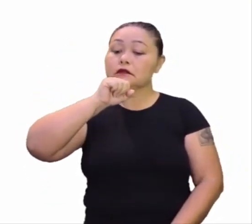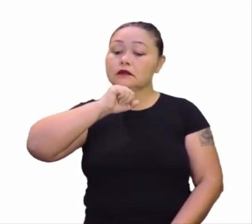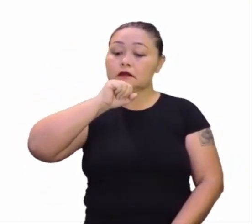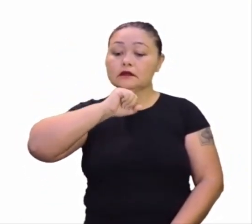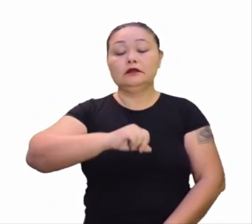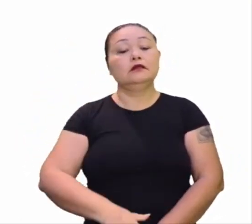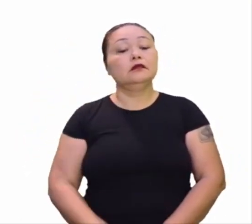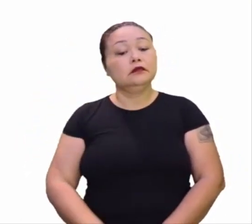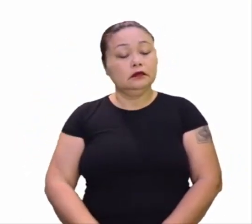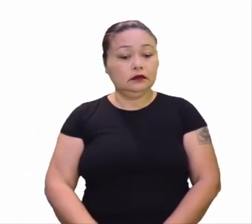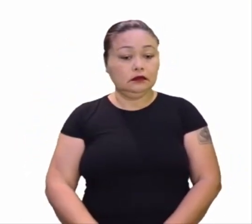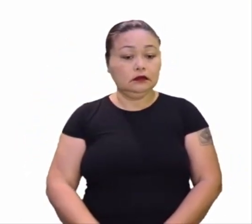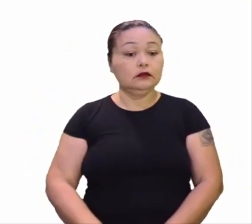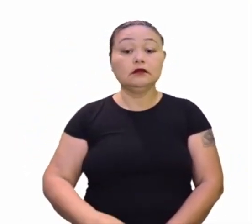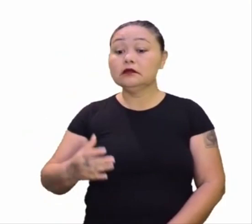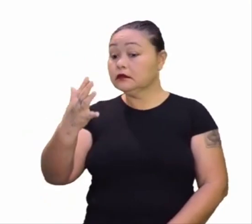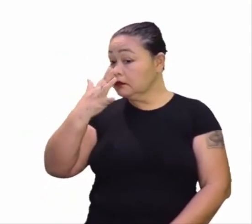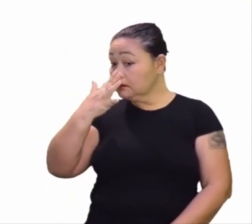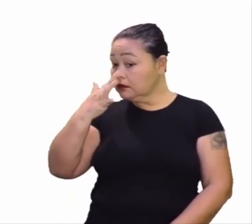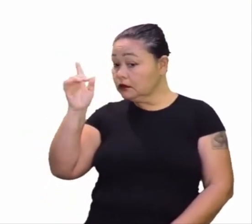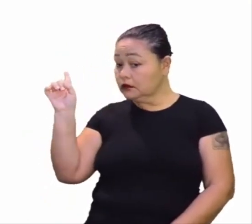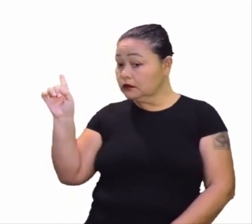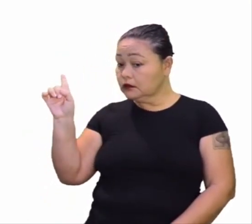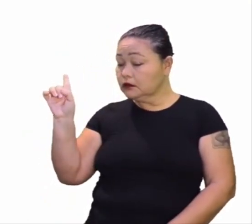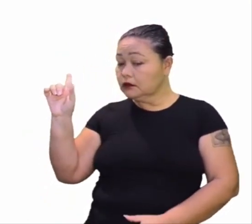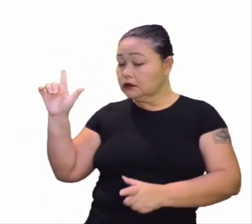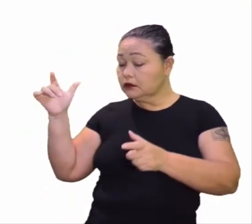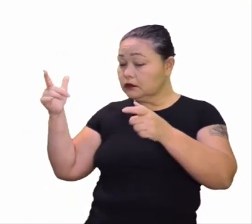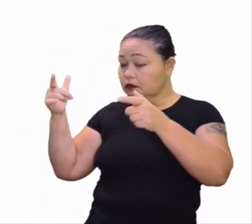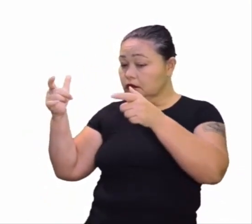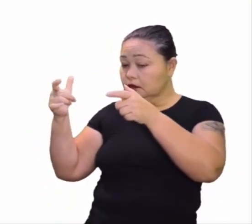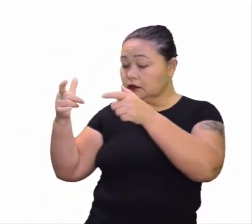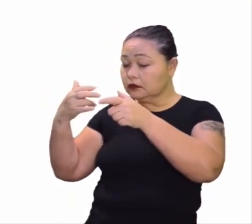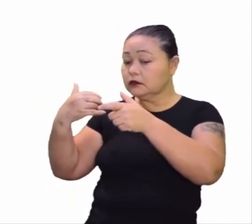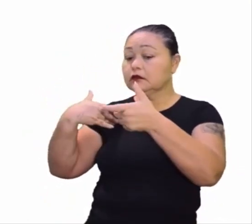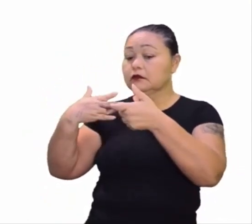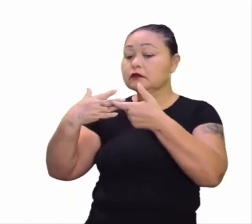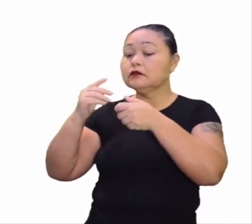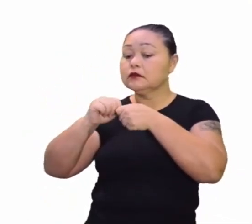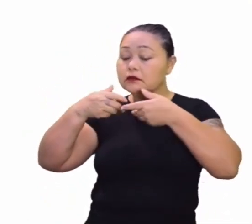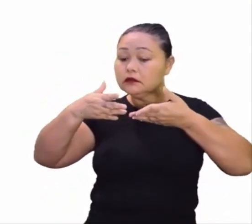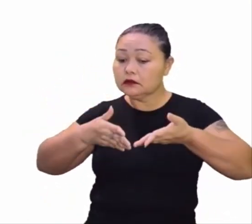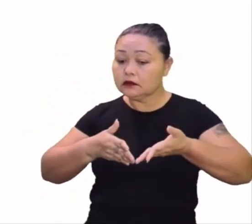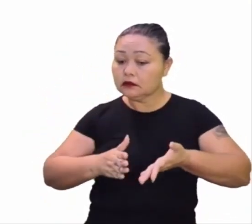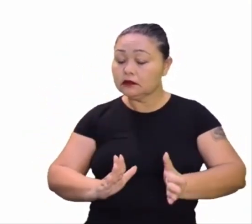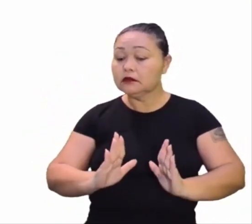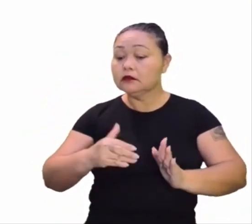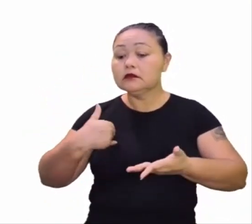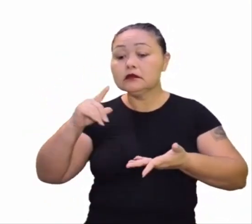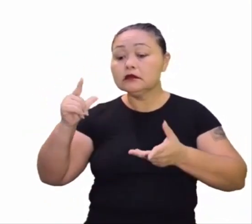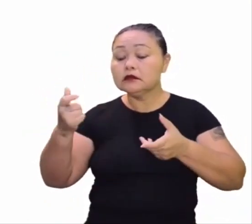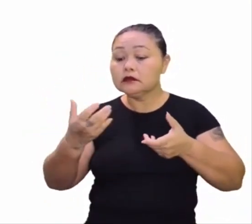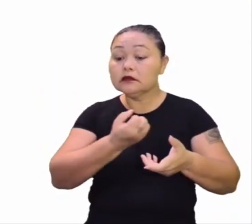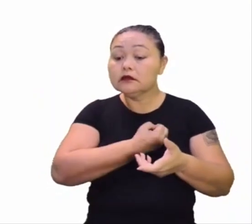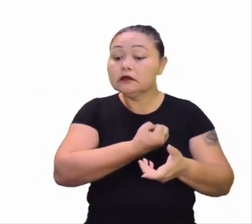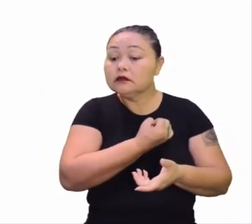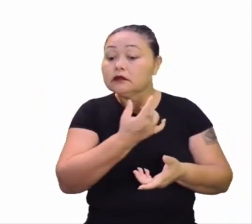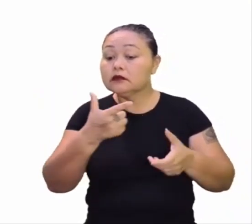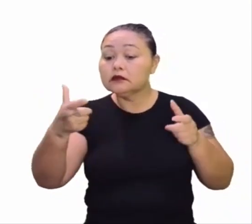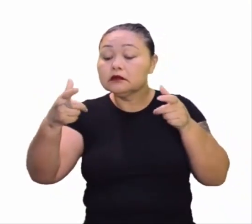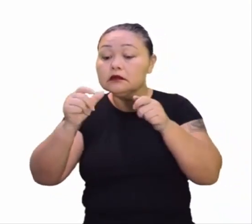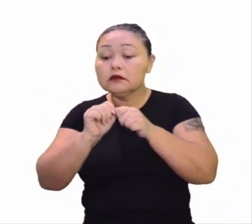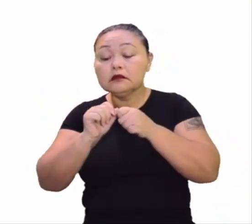considerada idosa. A gente observa uma redução na natalidade em Rondônia também nos últimos anos, e isso contribui para